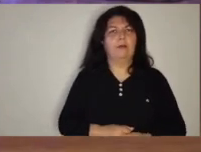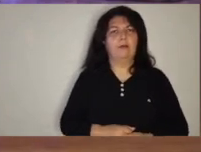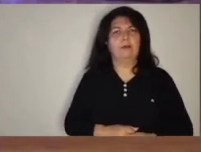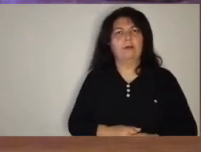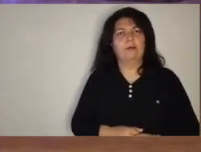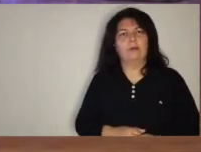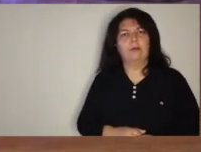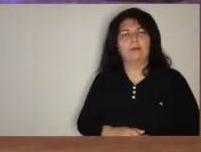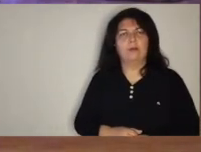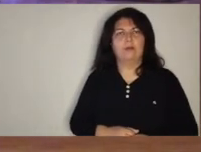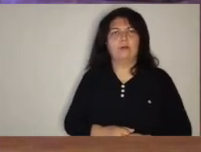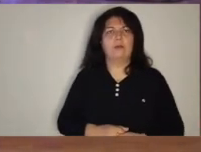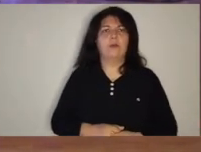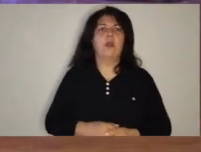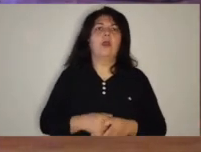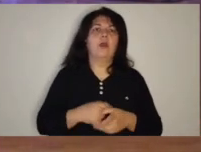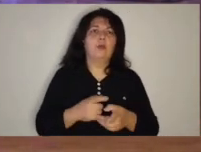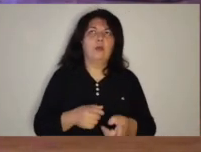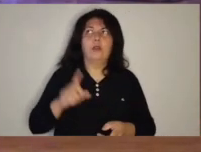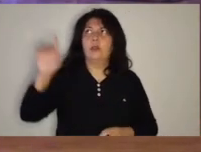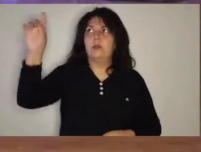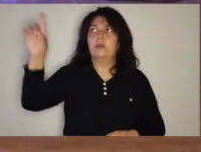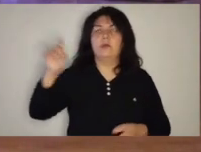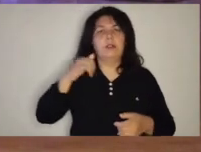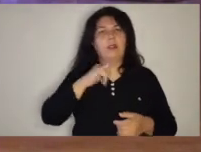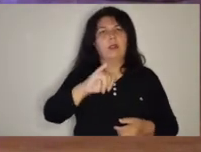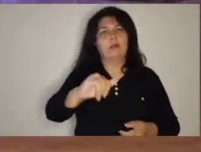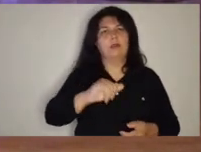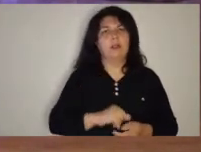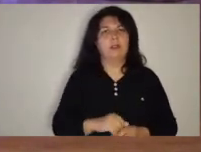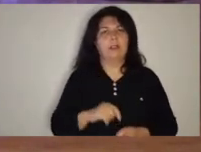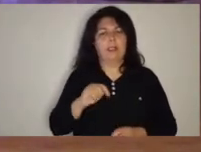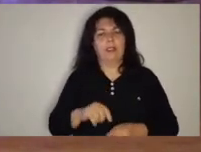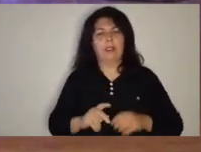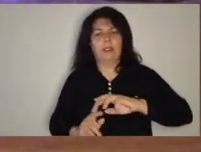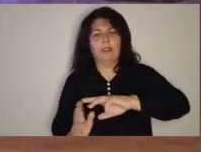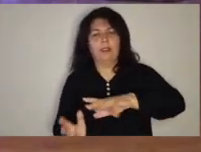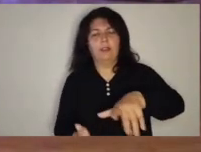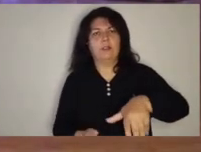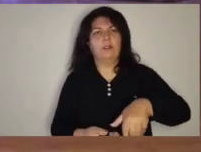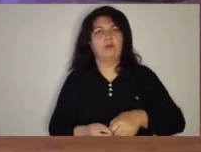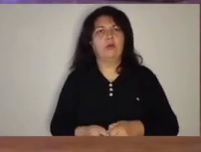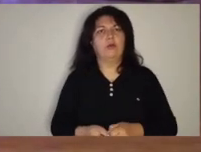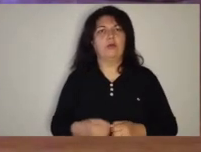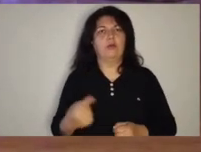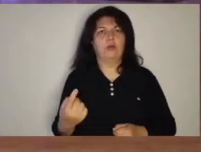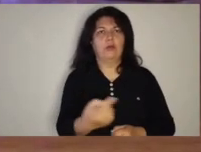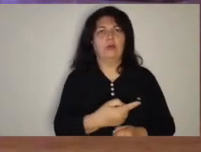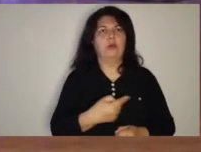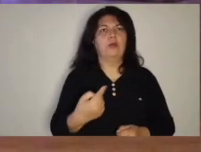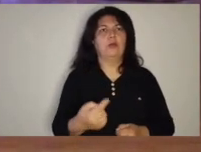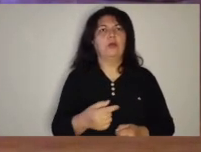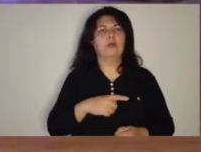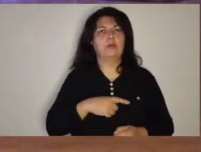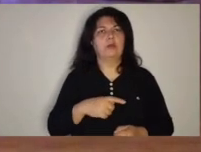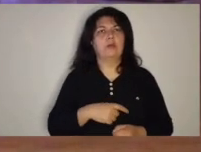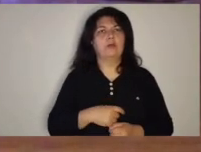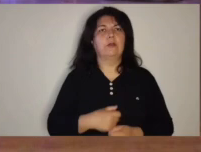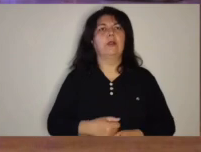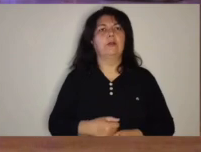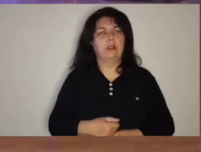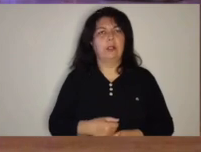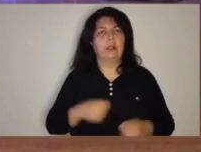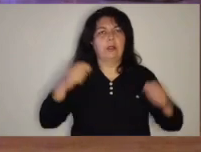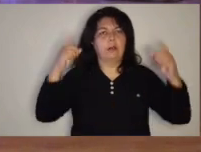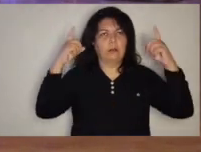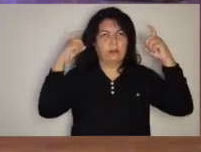fazer, irmãos. Por isso que Jesus fala, no mundo a gente vai ter o quê? Alegria. Aflição, irmãos, é aflição mesmo.